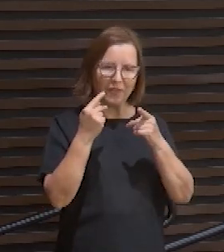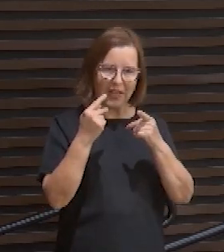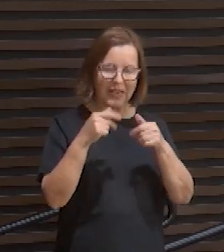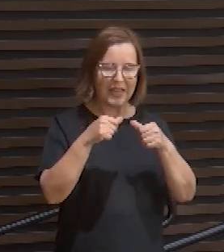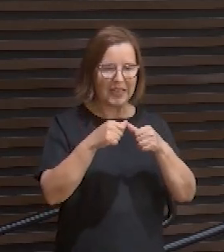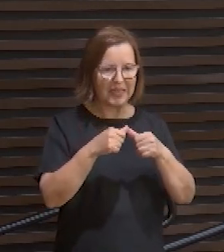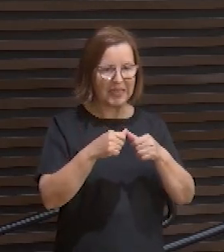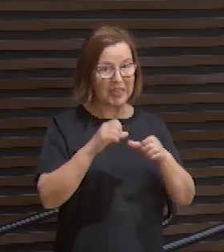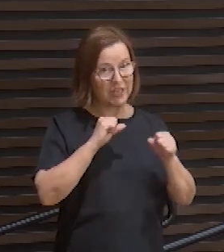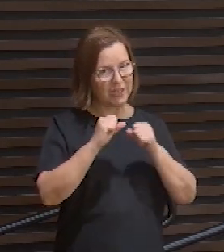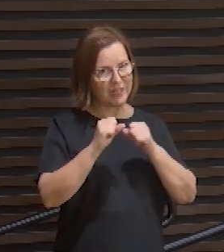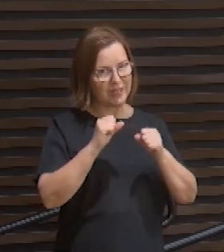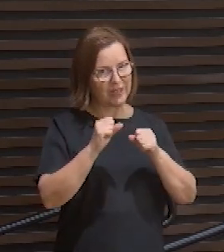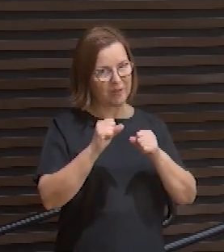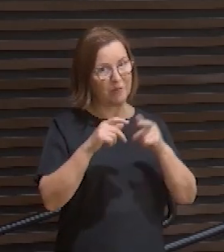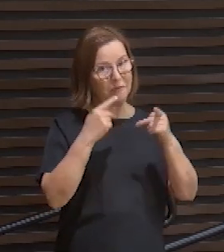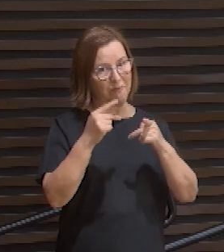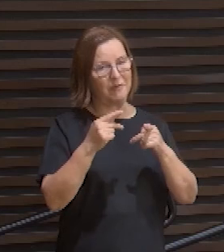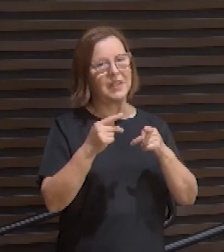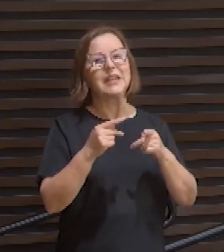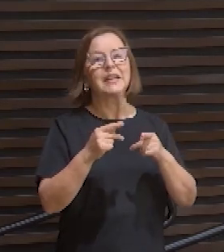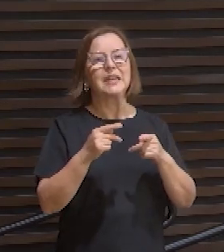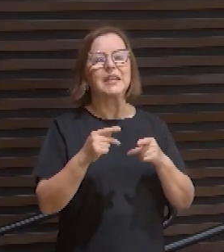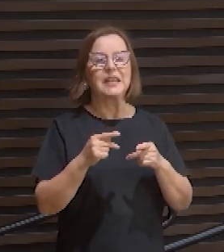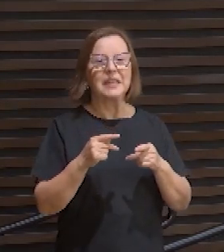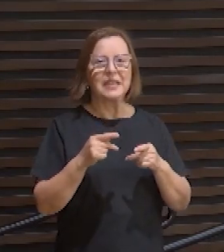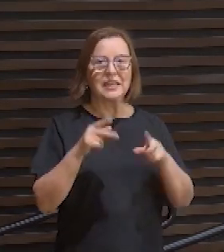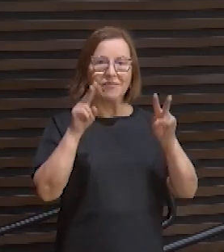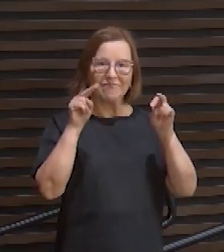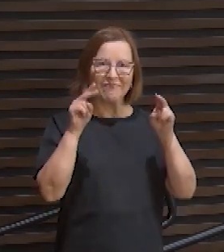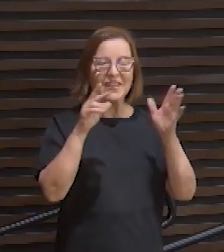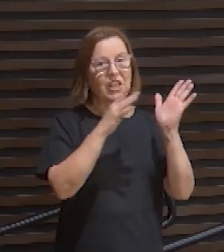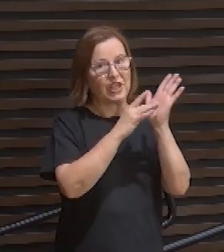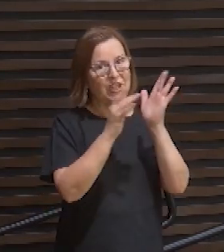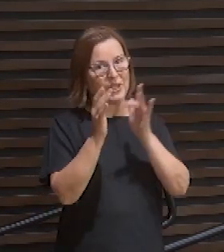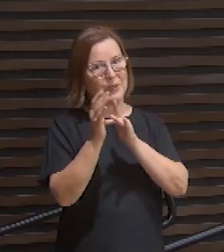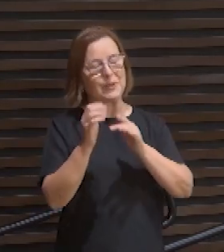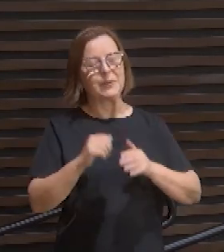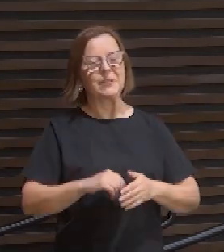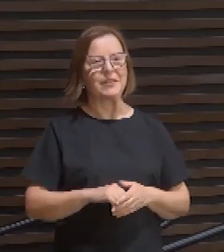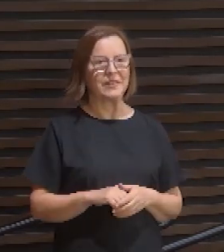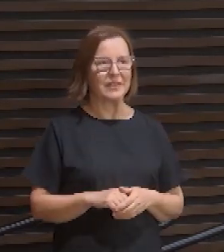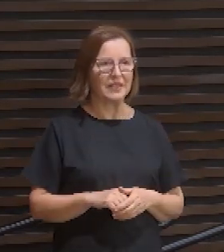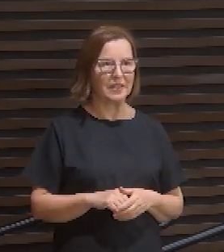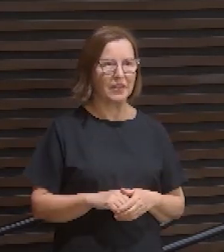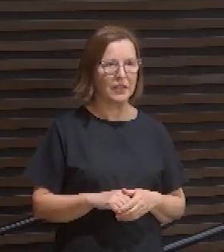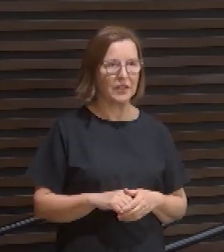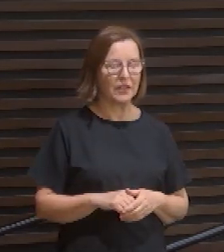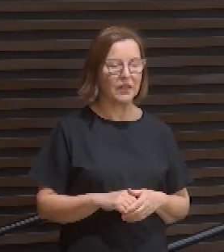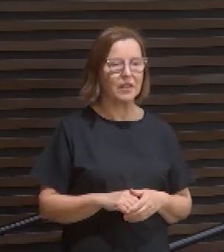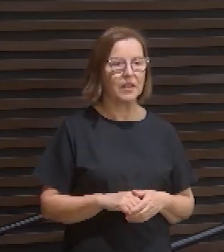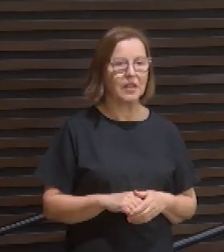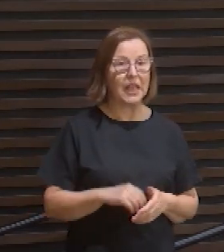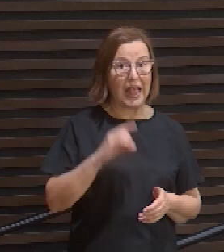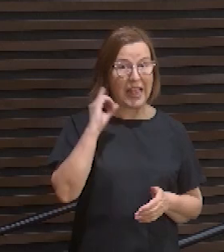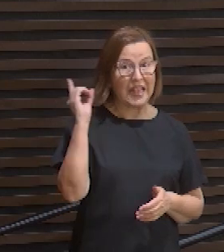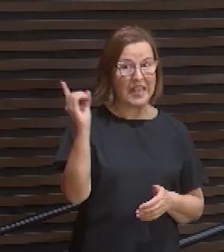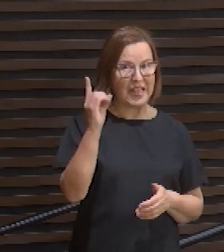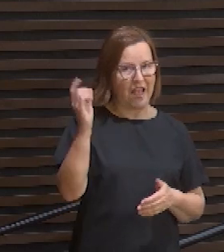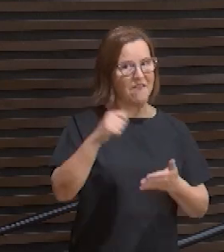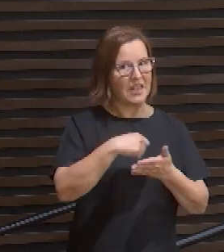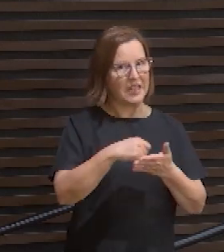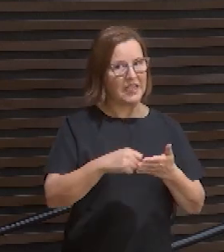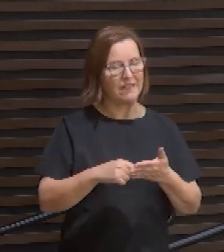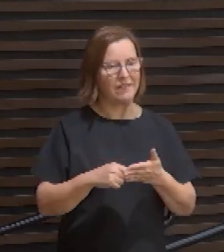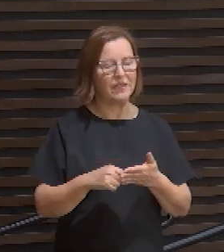e atribui a Jesus. Então, quando nós vamos ler aqui, é Davi que escreveu, mas você pode entender como Cristo falando.